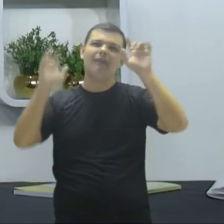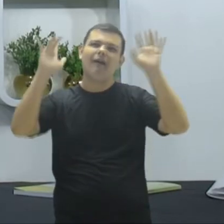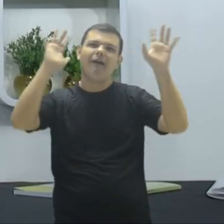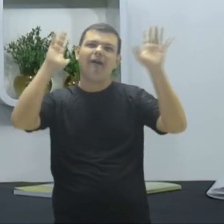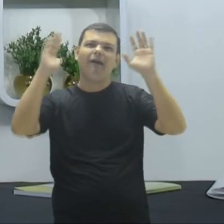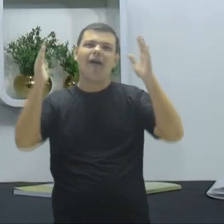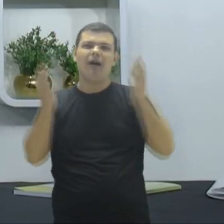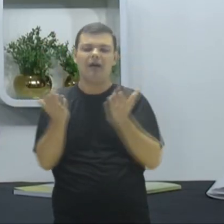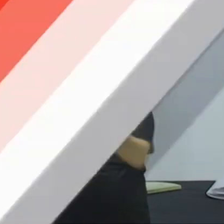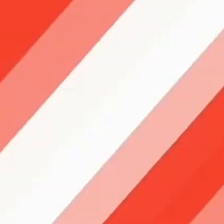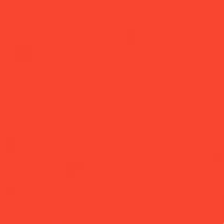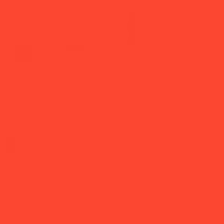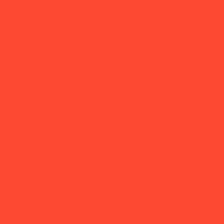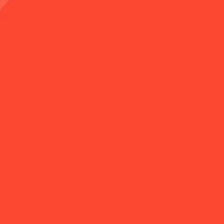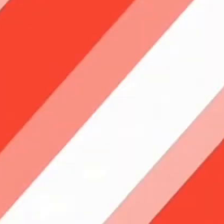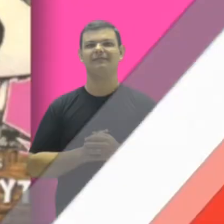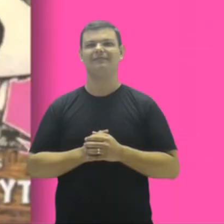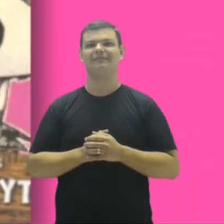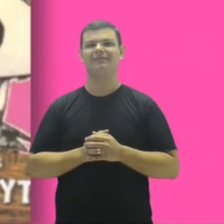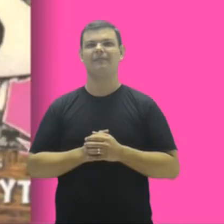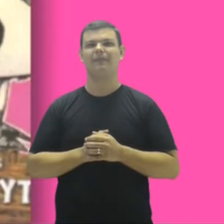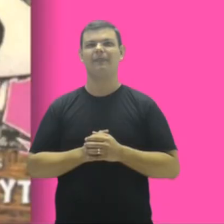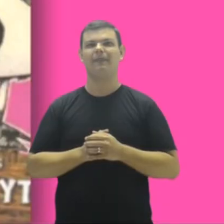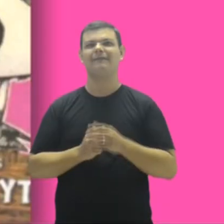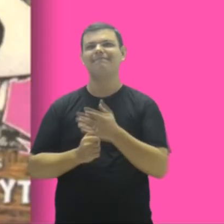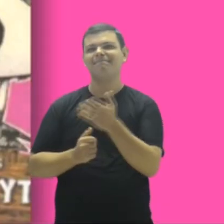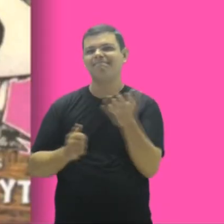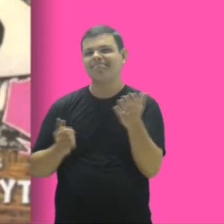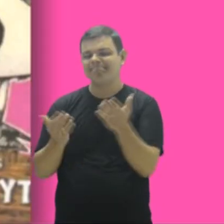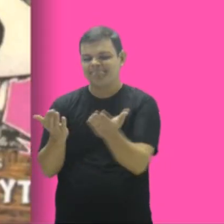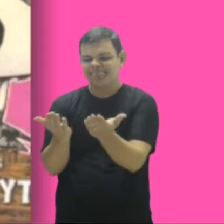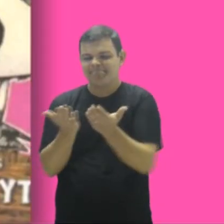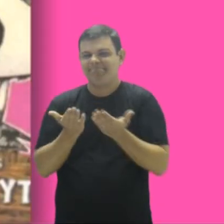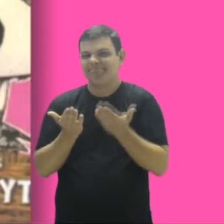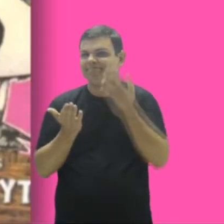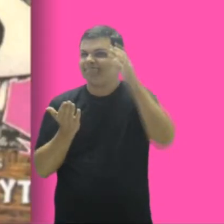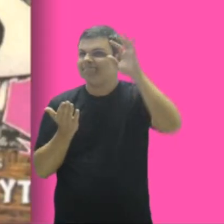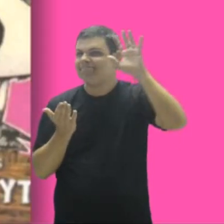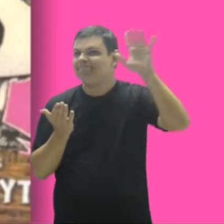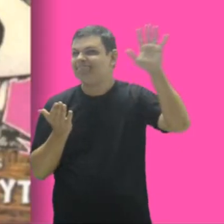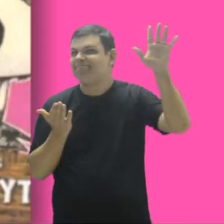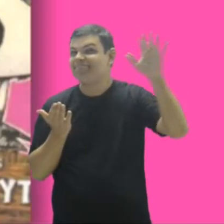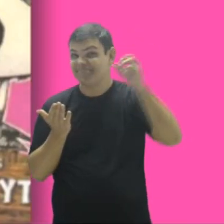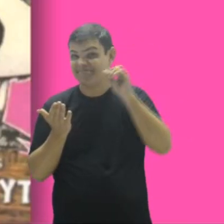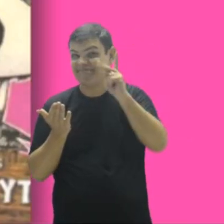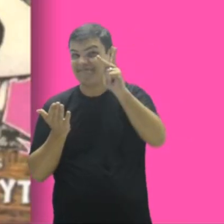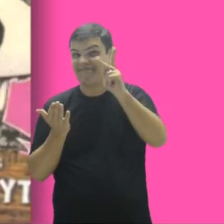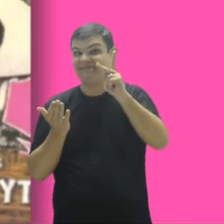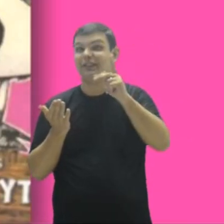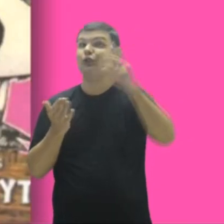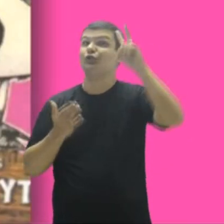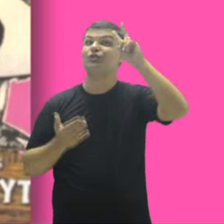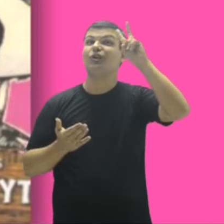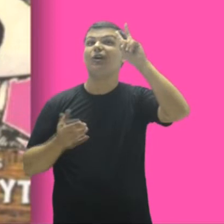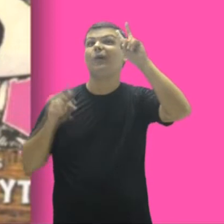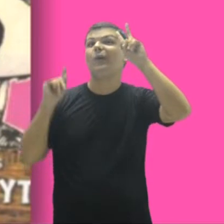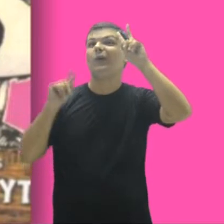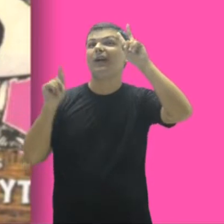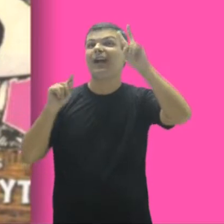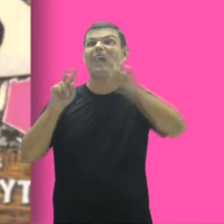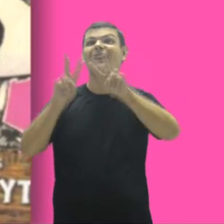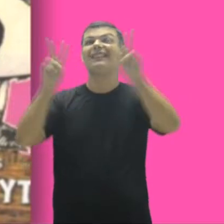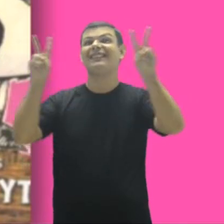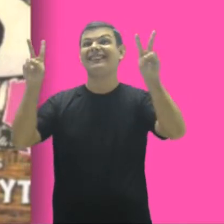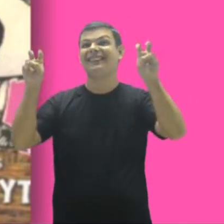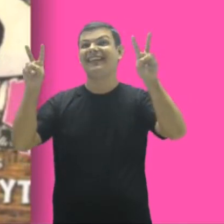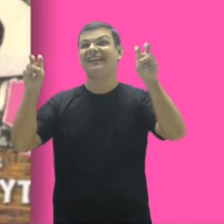os livros em mãos, tá certo? Imaginem que estão com o livro em mãos, ok? A história que nós vamos ler se chama,